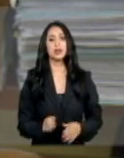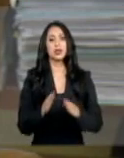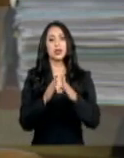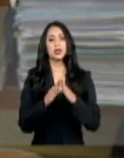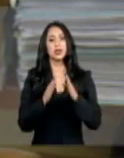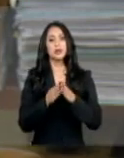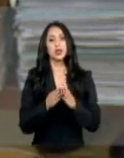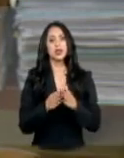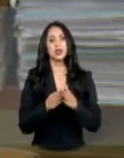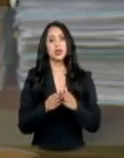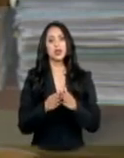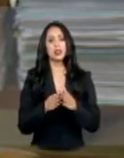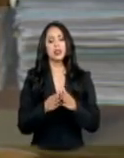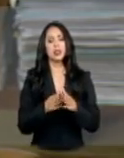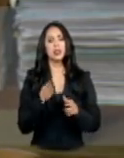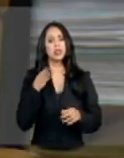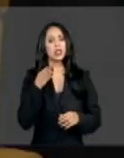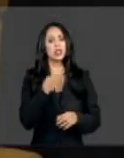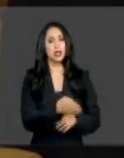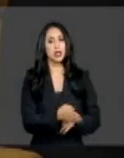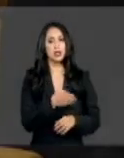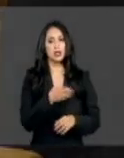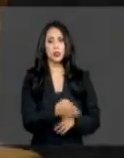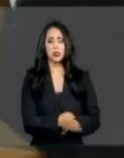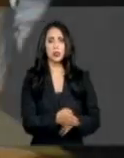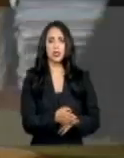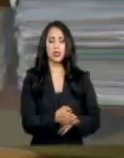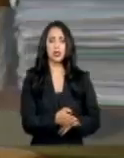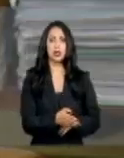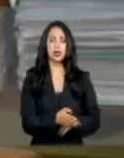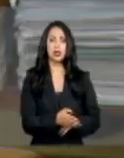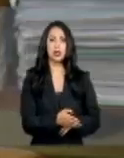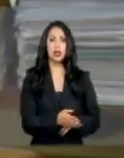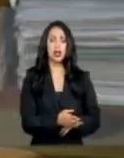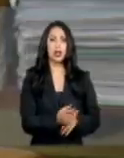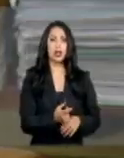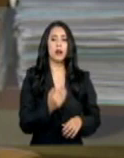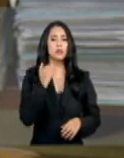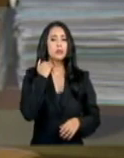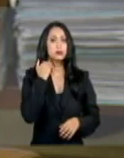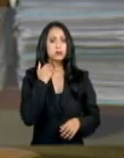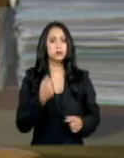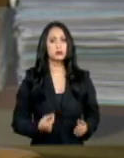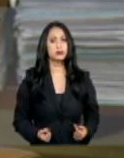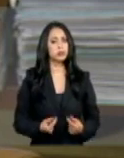diretamente a uma dada a instituição financeira é